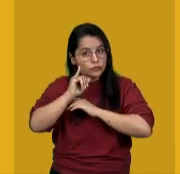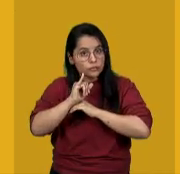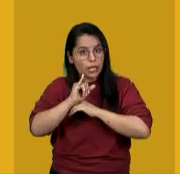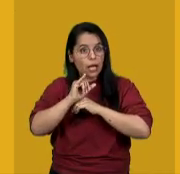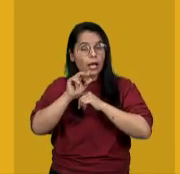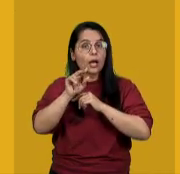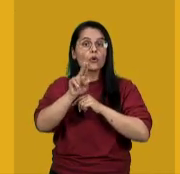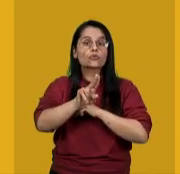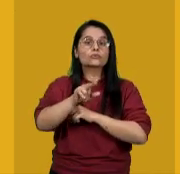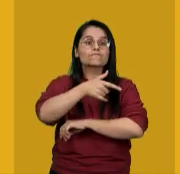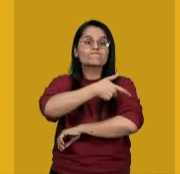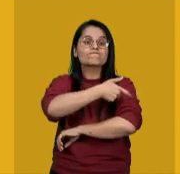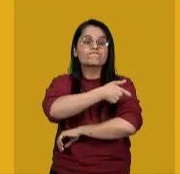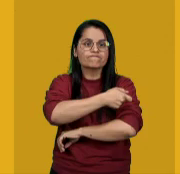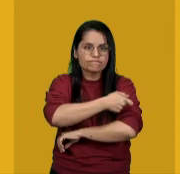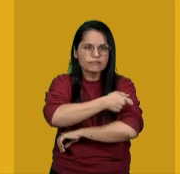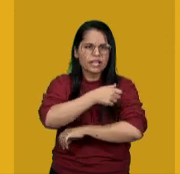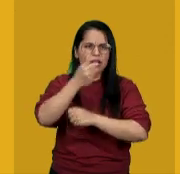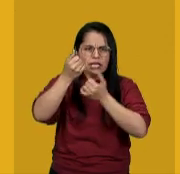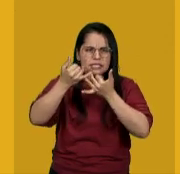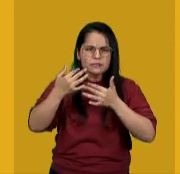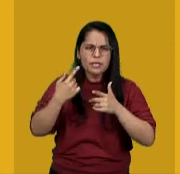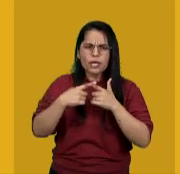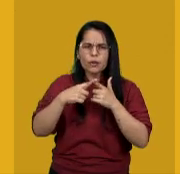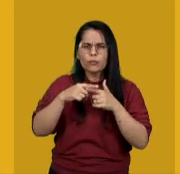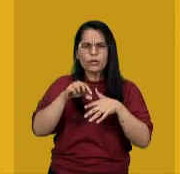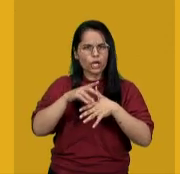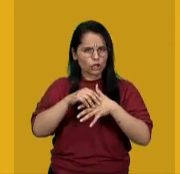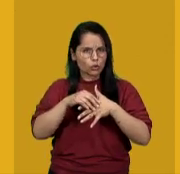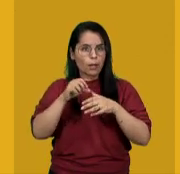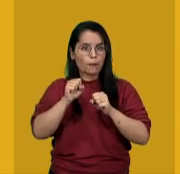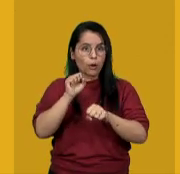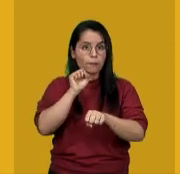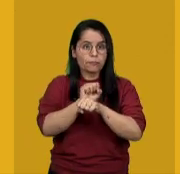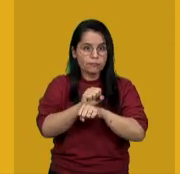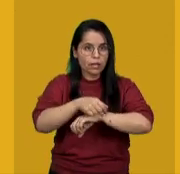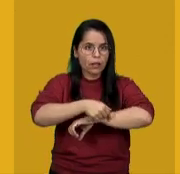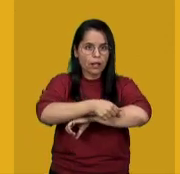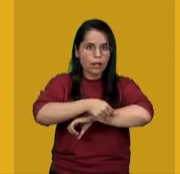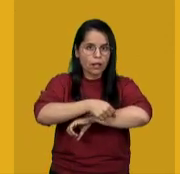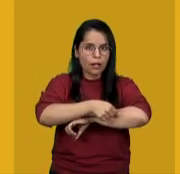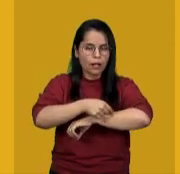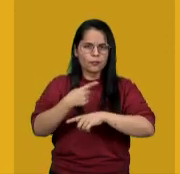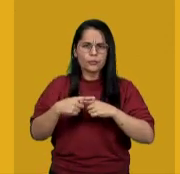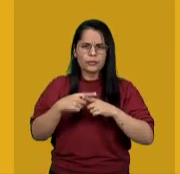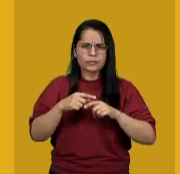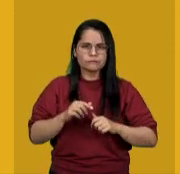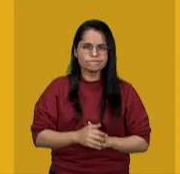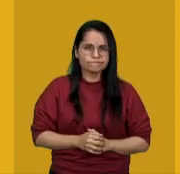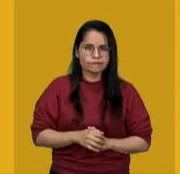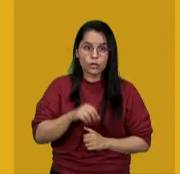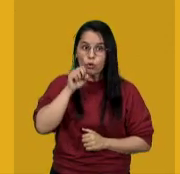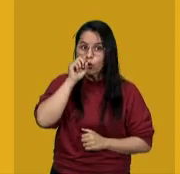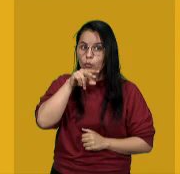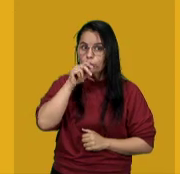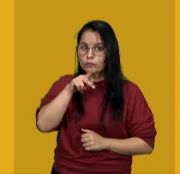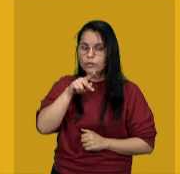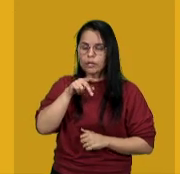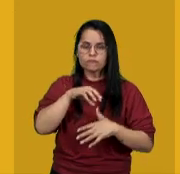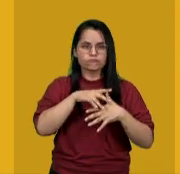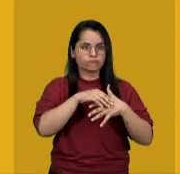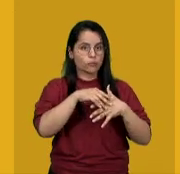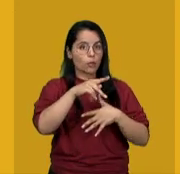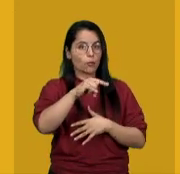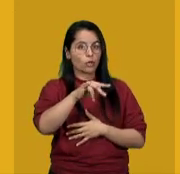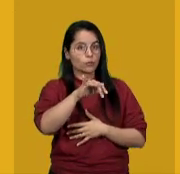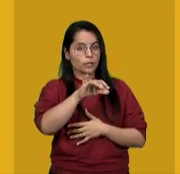vacinação. Explique por que essa doença pode causar a paralisia muscular. Então, o vírus que causa a poliomielite,